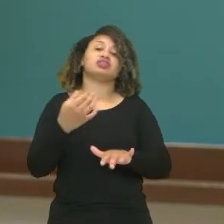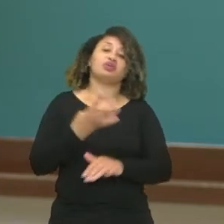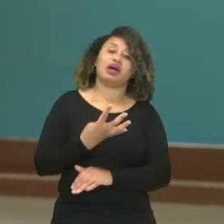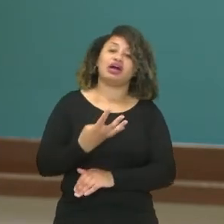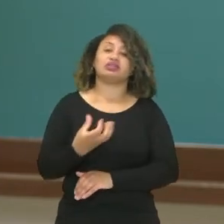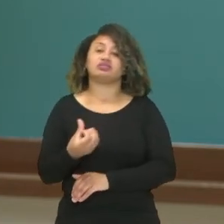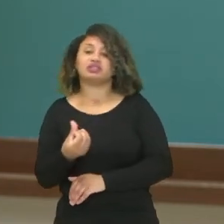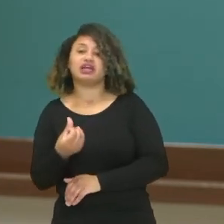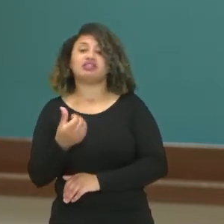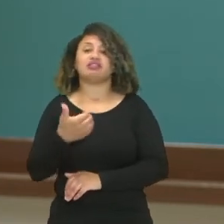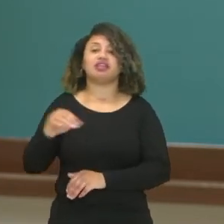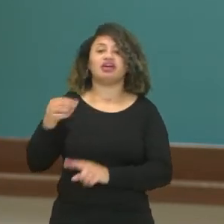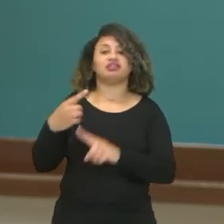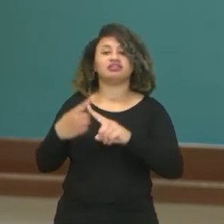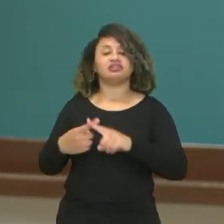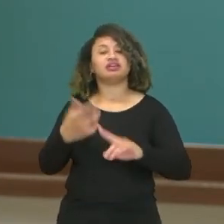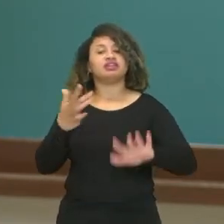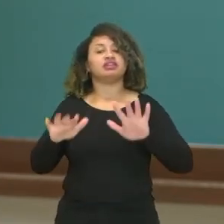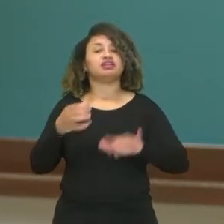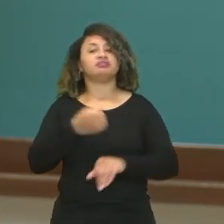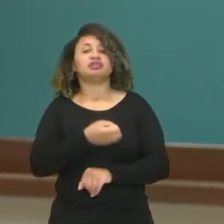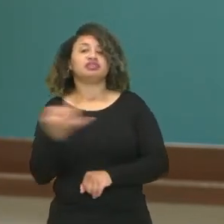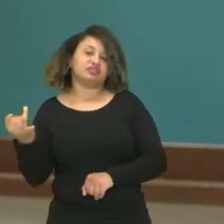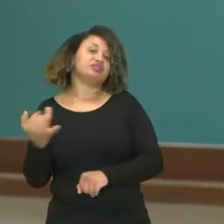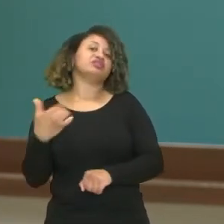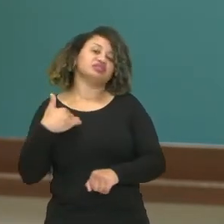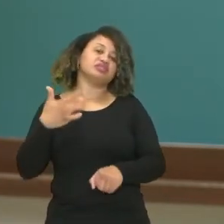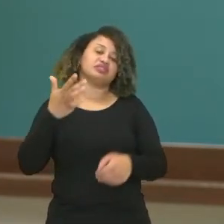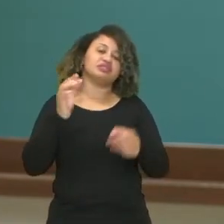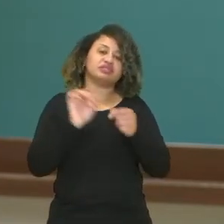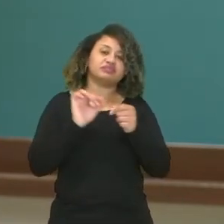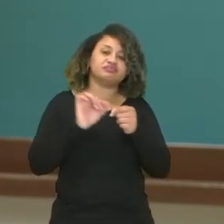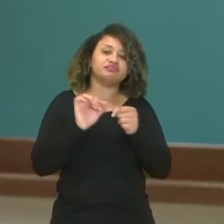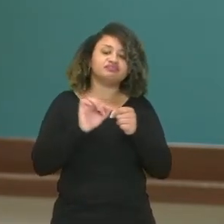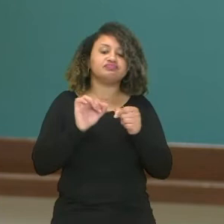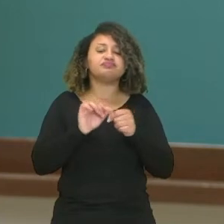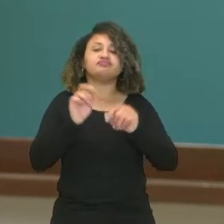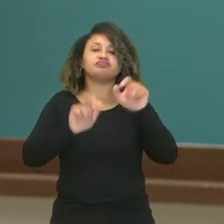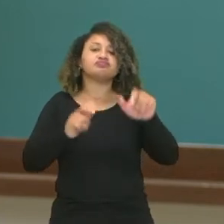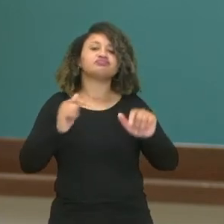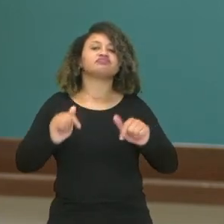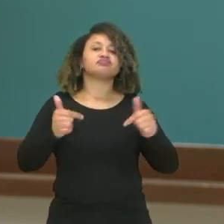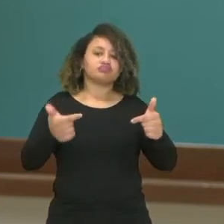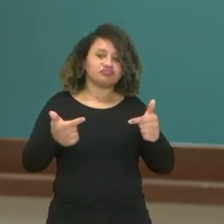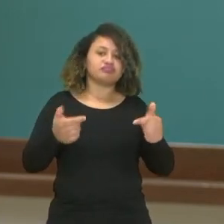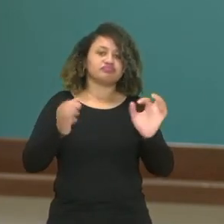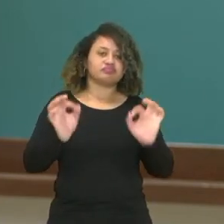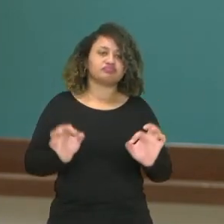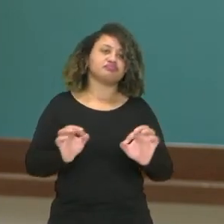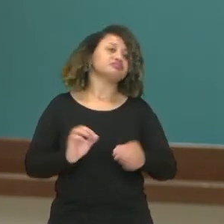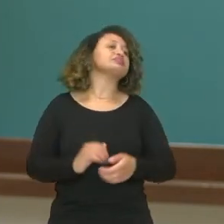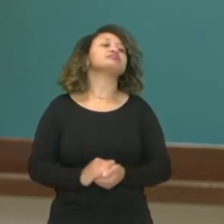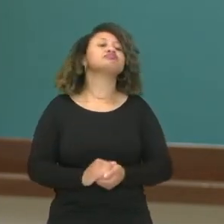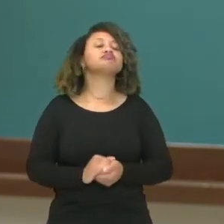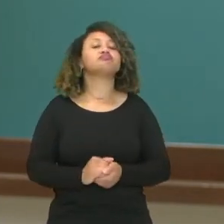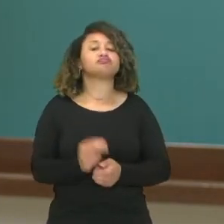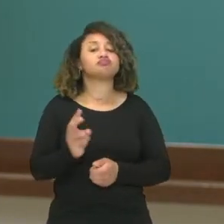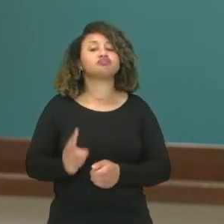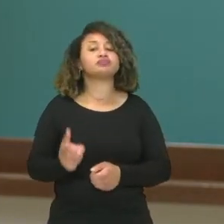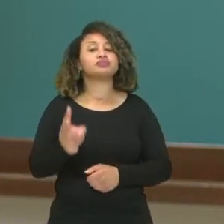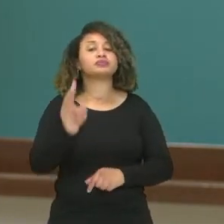vezes, depende da quantidade do programa de exercício que foi realizado para a pessoa que estiver realizando. Tá?